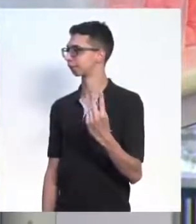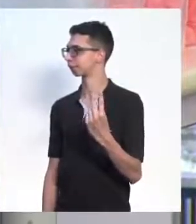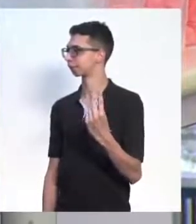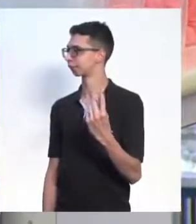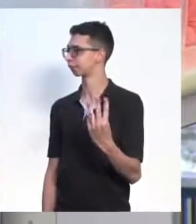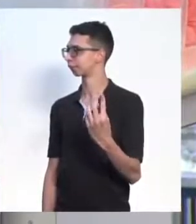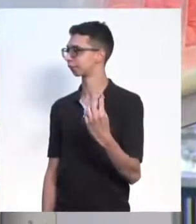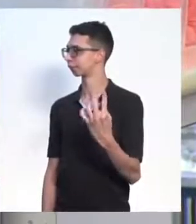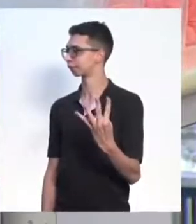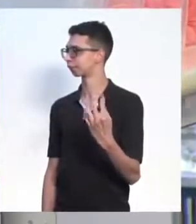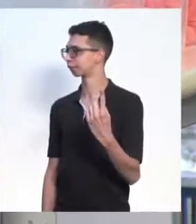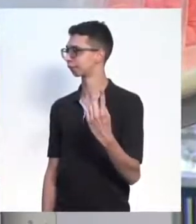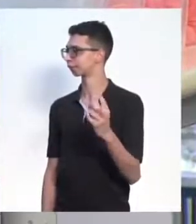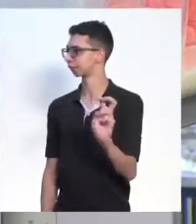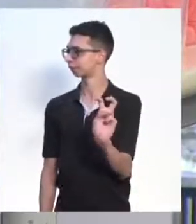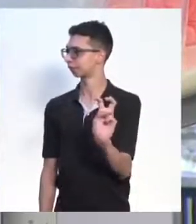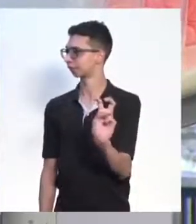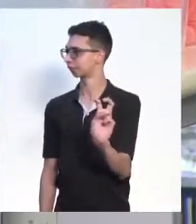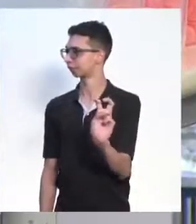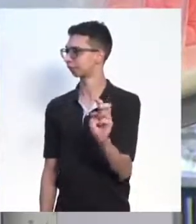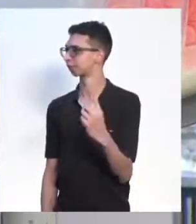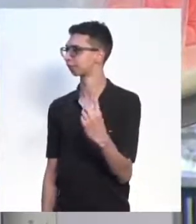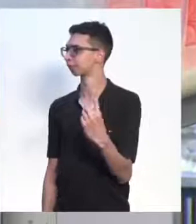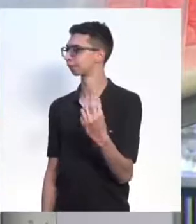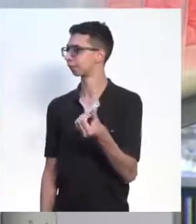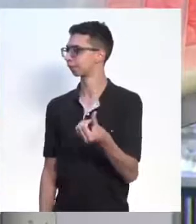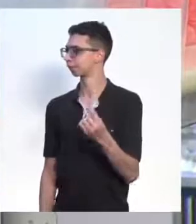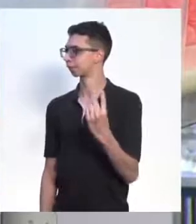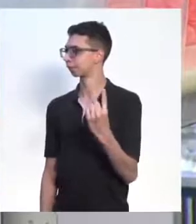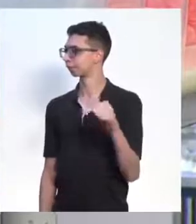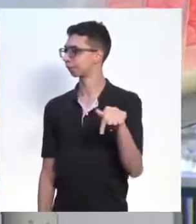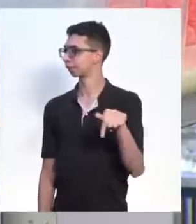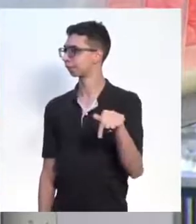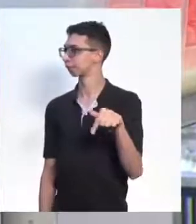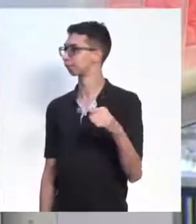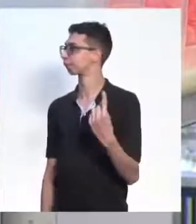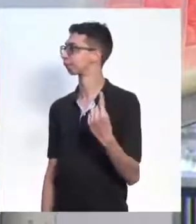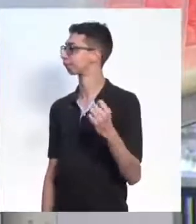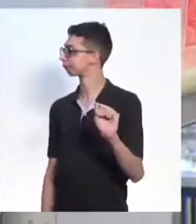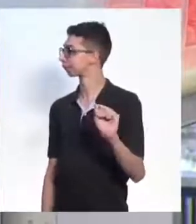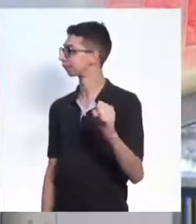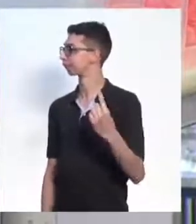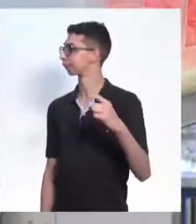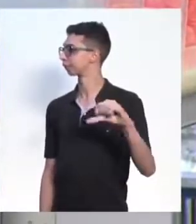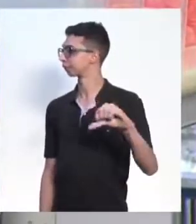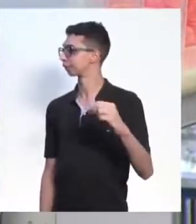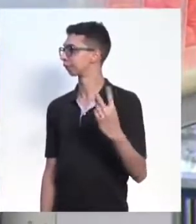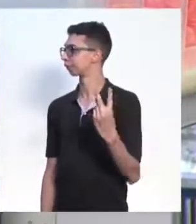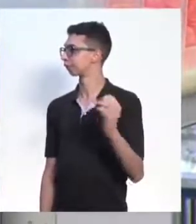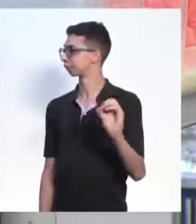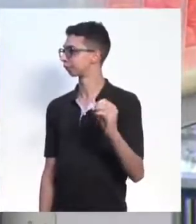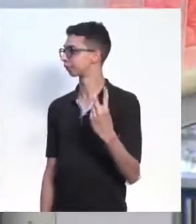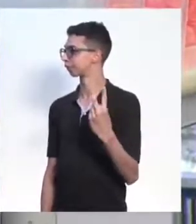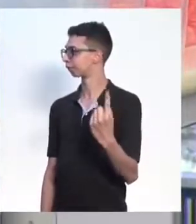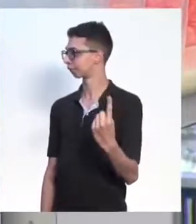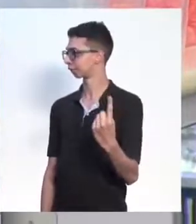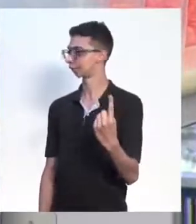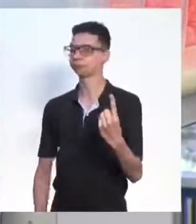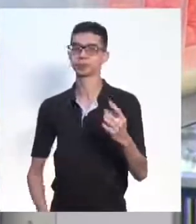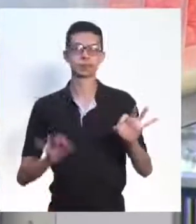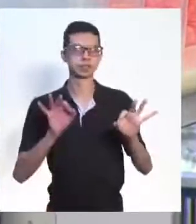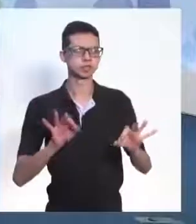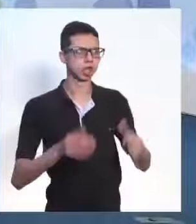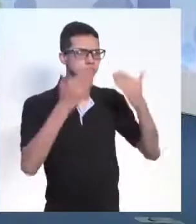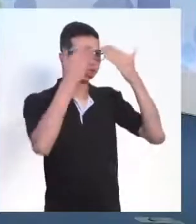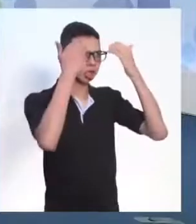13, 14, 15, 16, 17, 18, 19, 20, 21. Tá certinho,